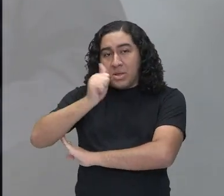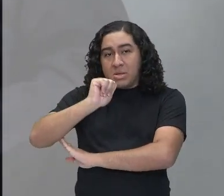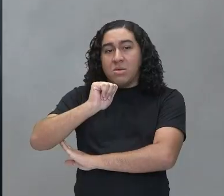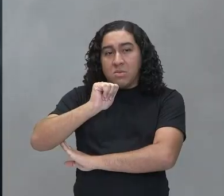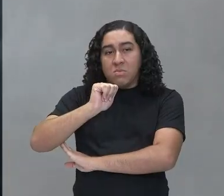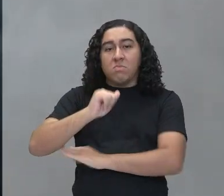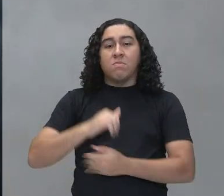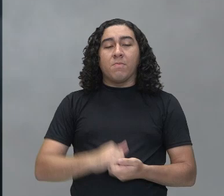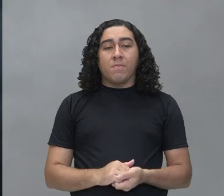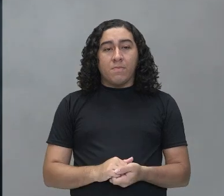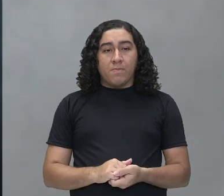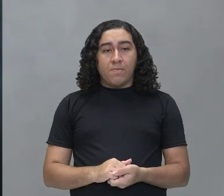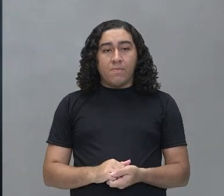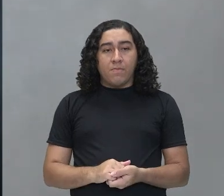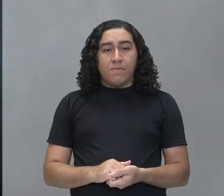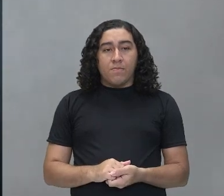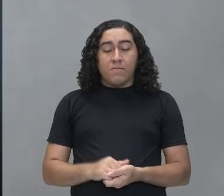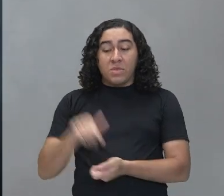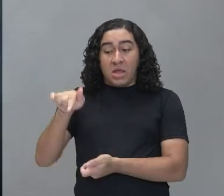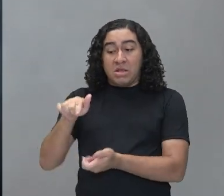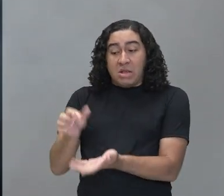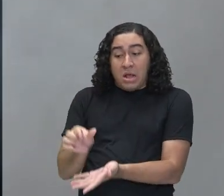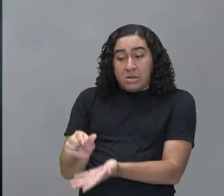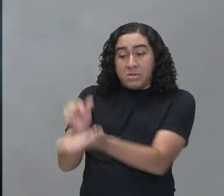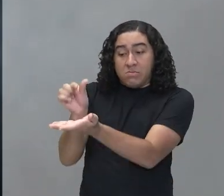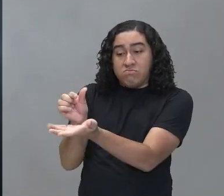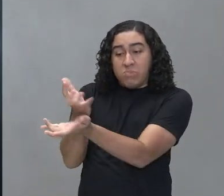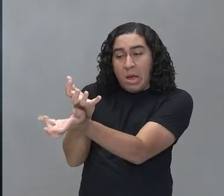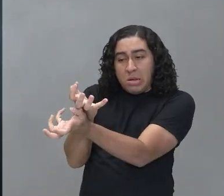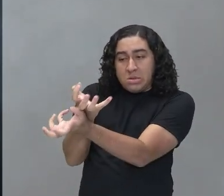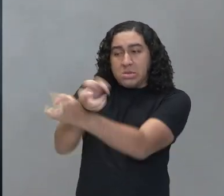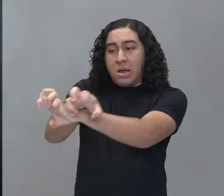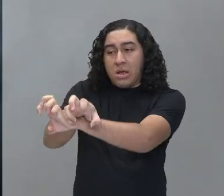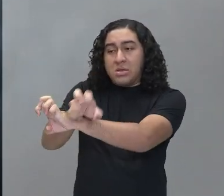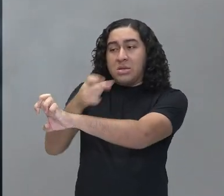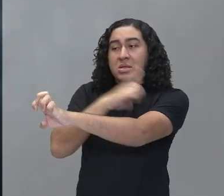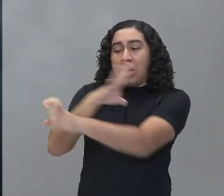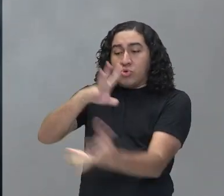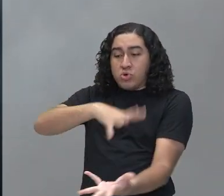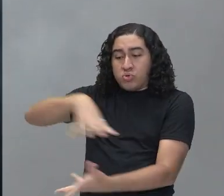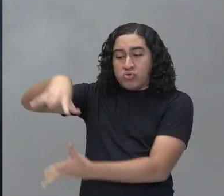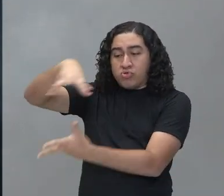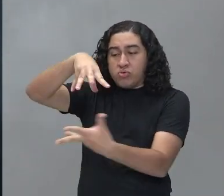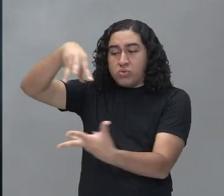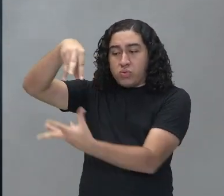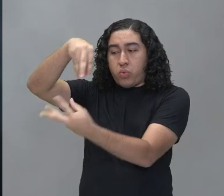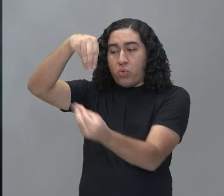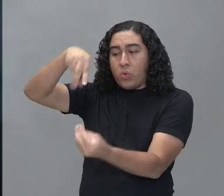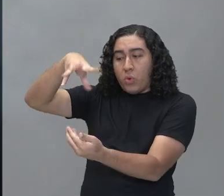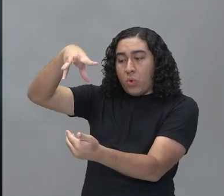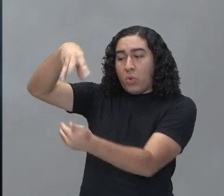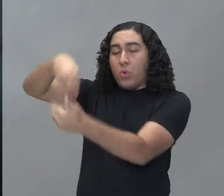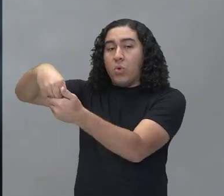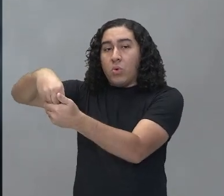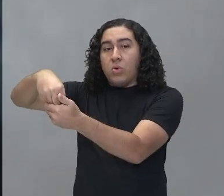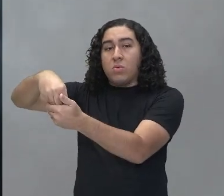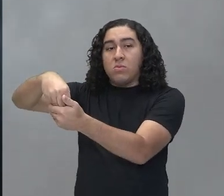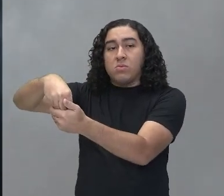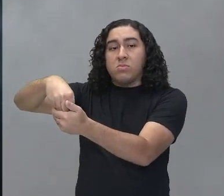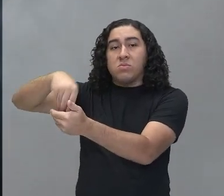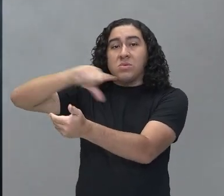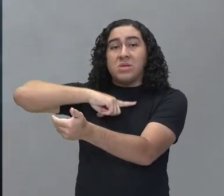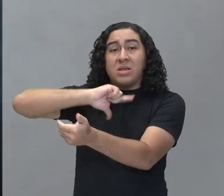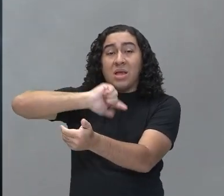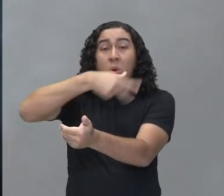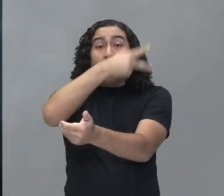réptil. Que este vaso, onde o espírito brilhava, vá nos